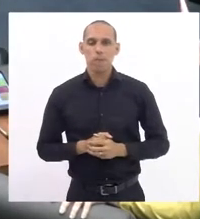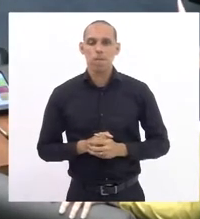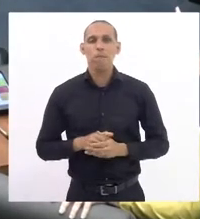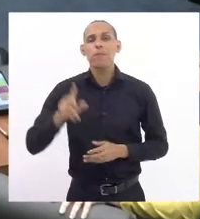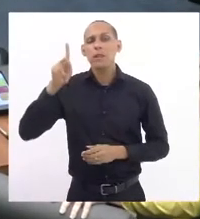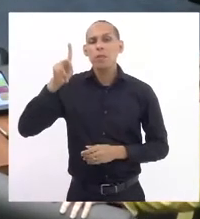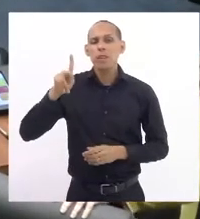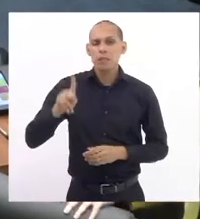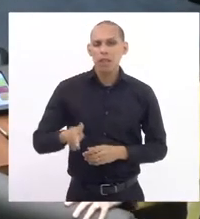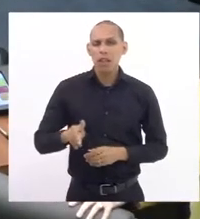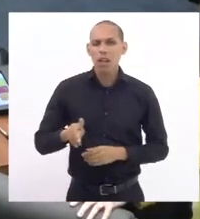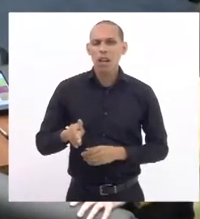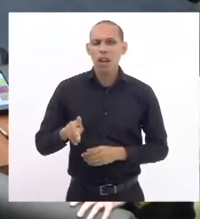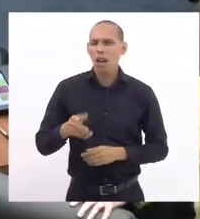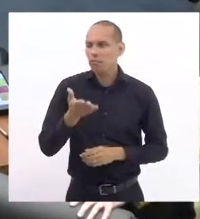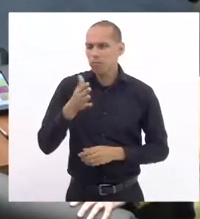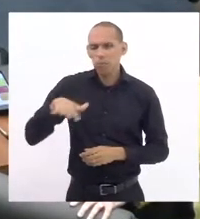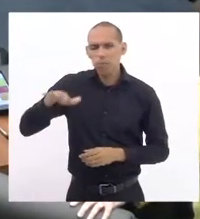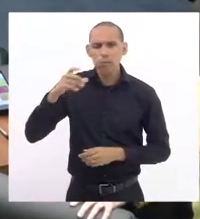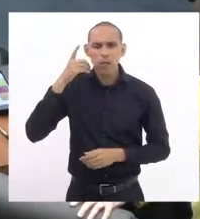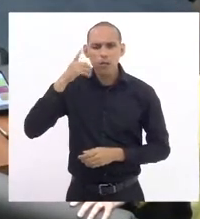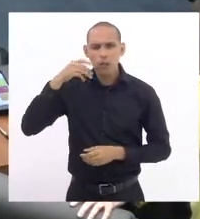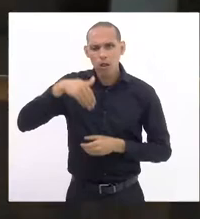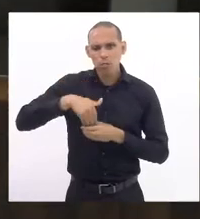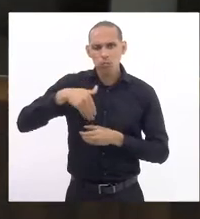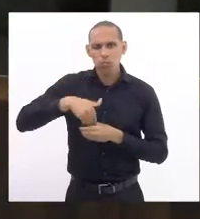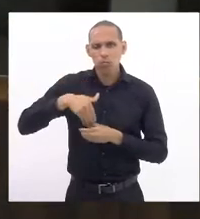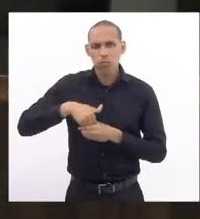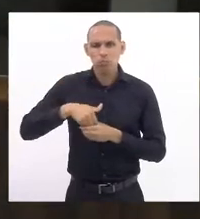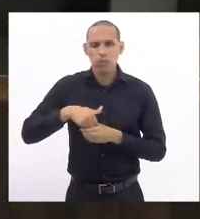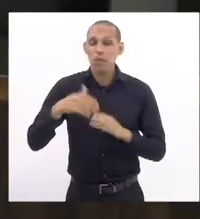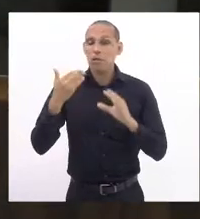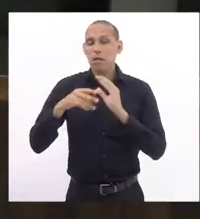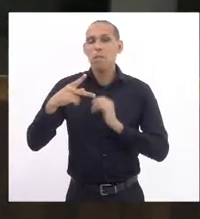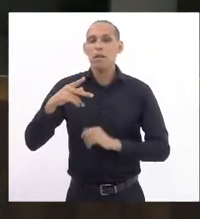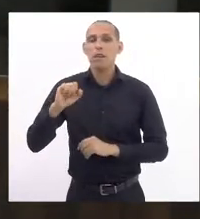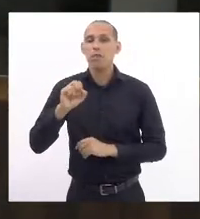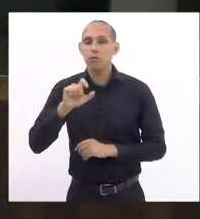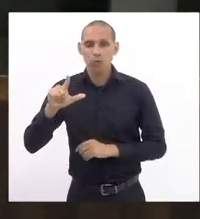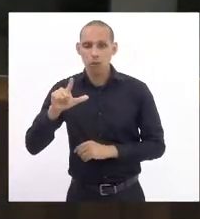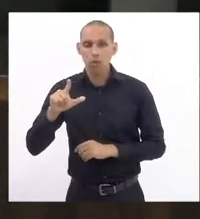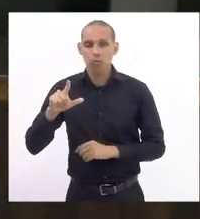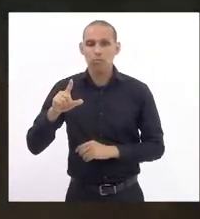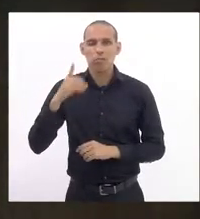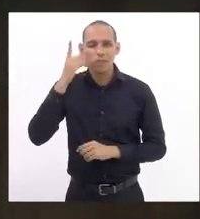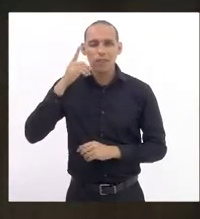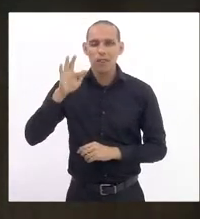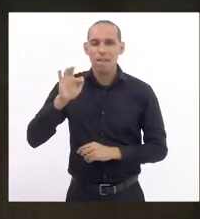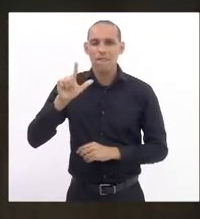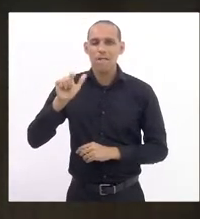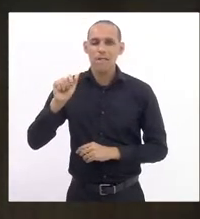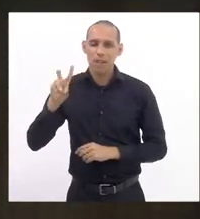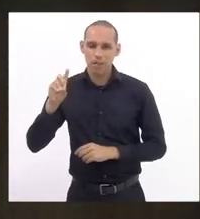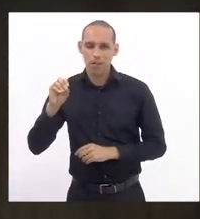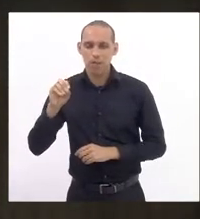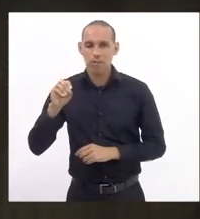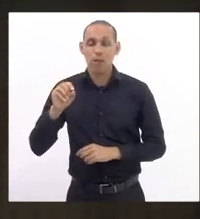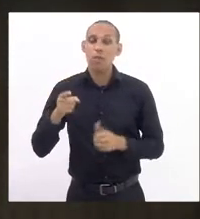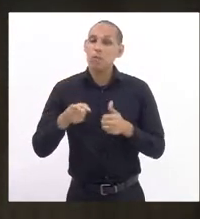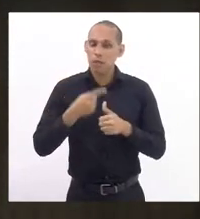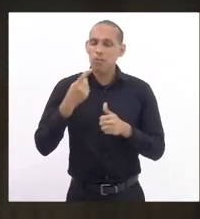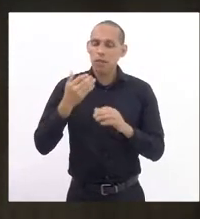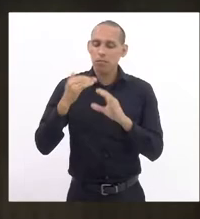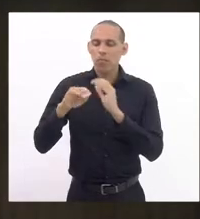Presidente, quantos deputados estão votando? Para encaminhar pelo pessoal, o deputado Flávio Serafini. Senhor presidente, primeiro encaminhar o voto